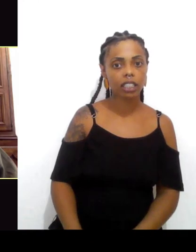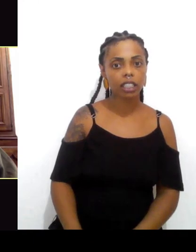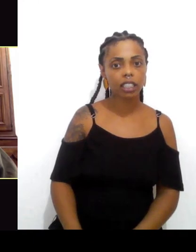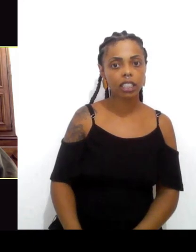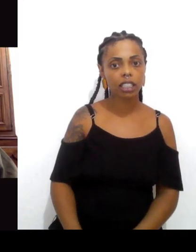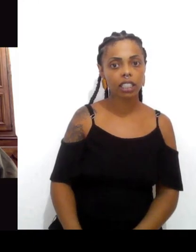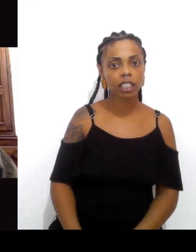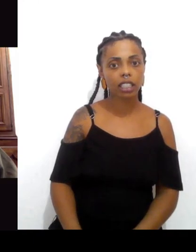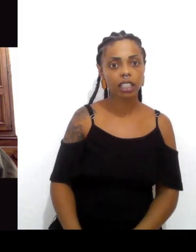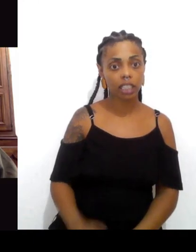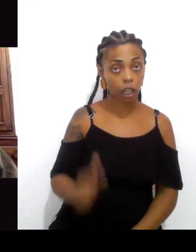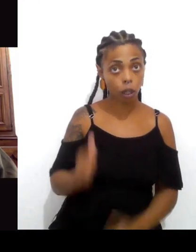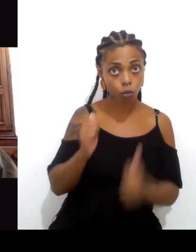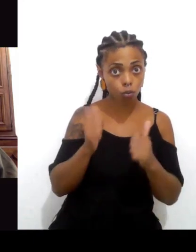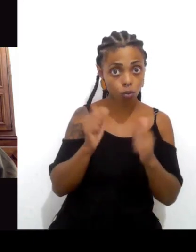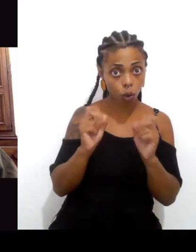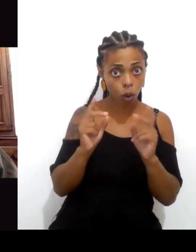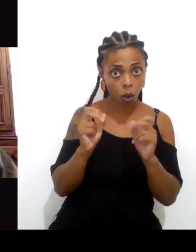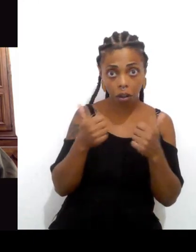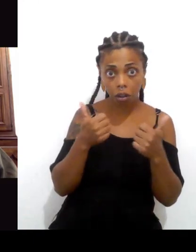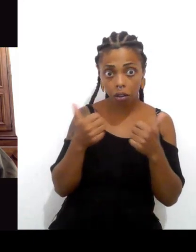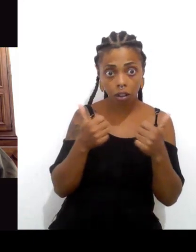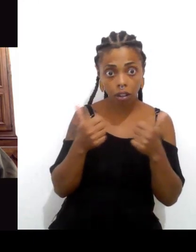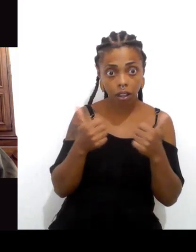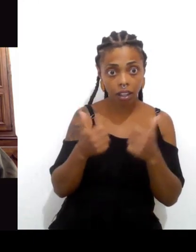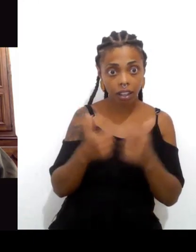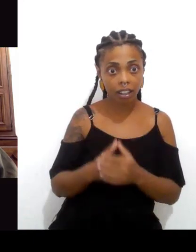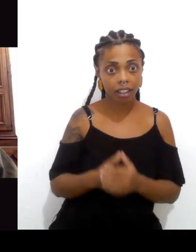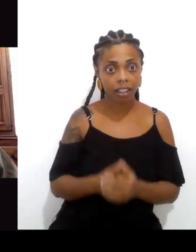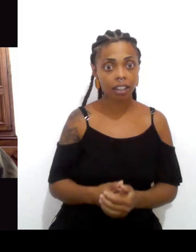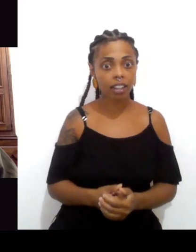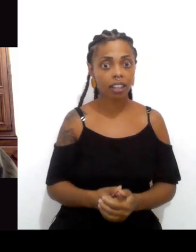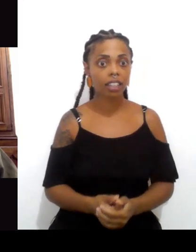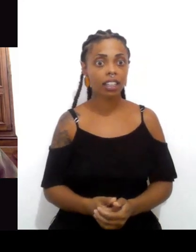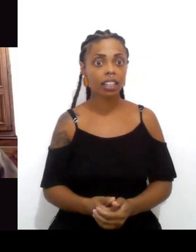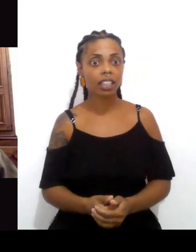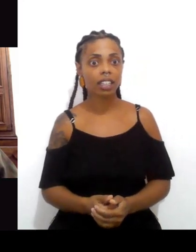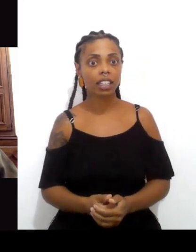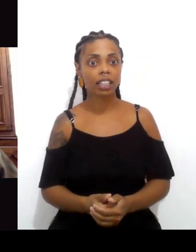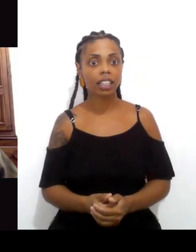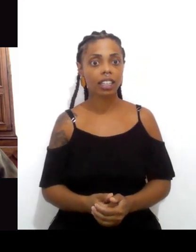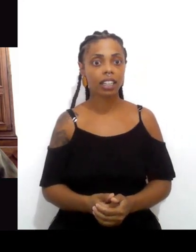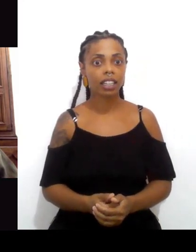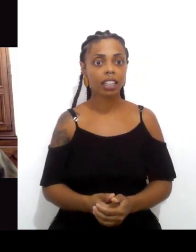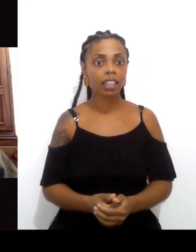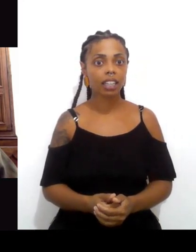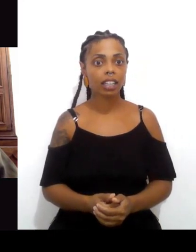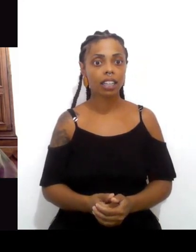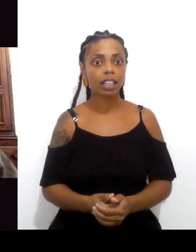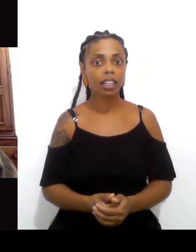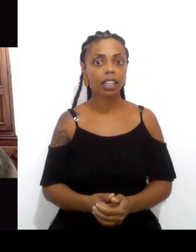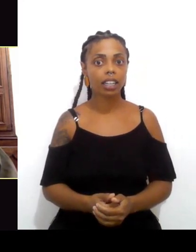Laura tá tudo certo pode falar em português